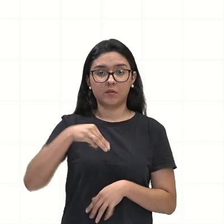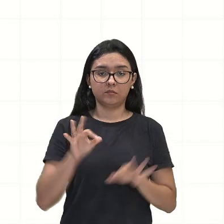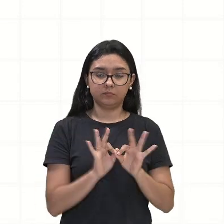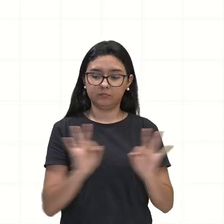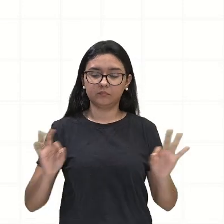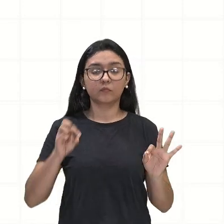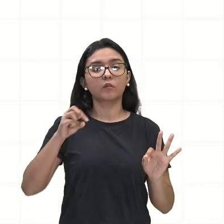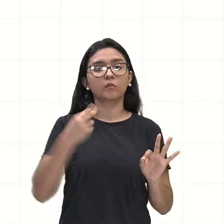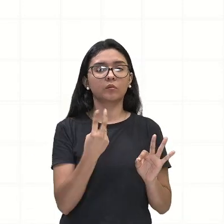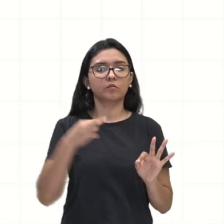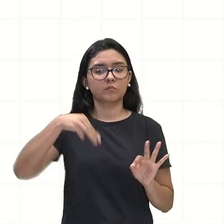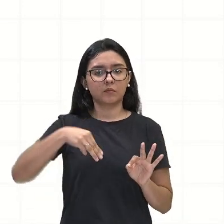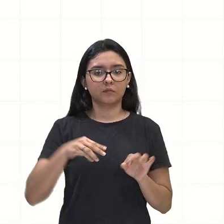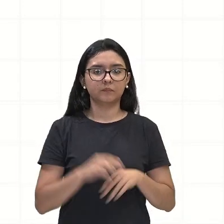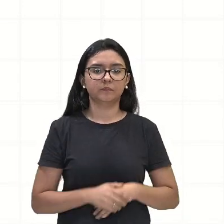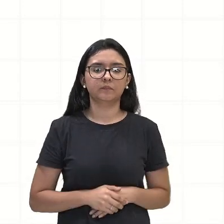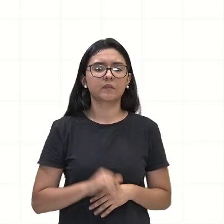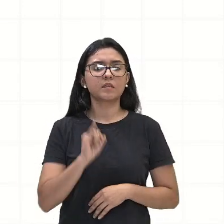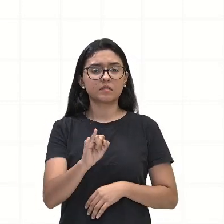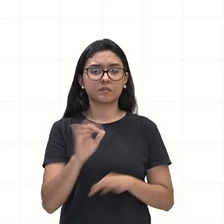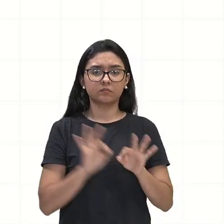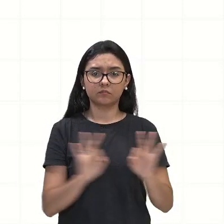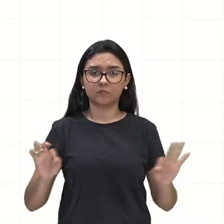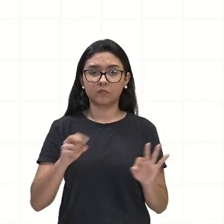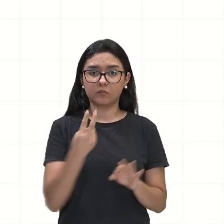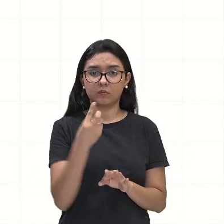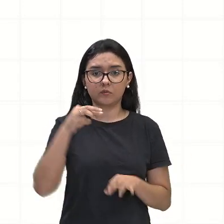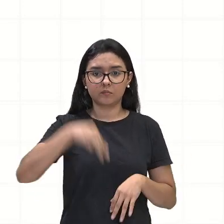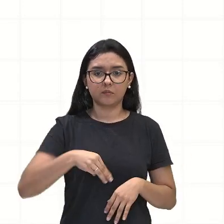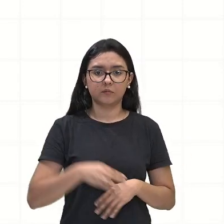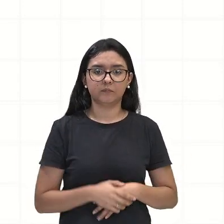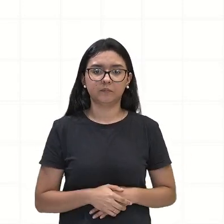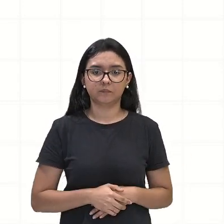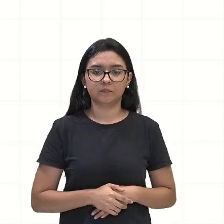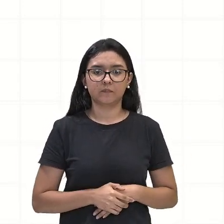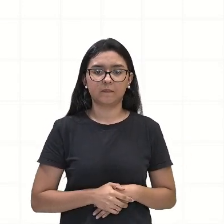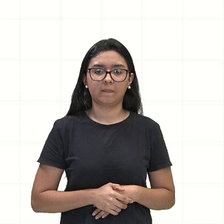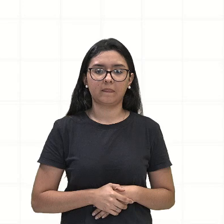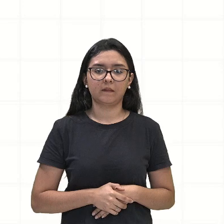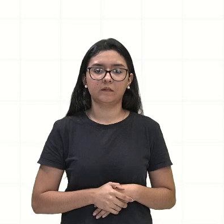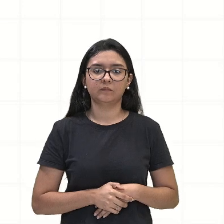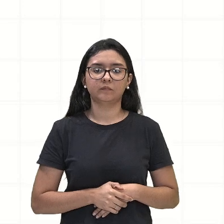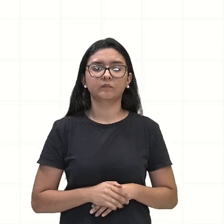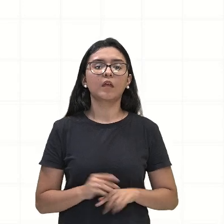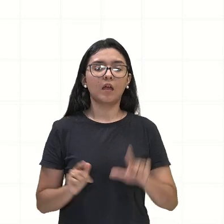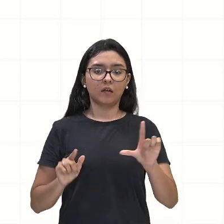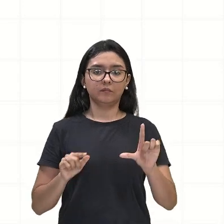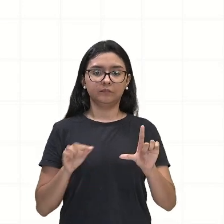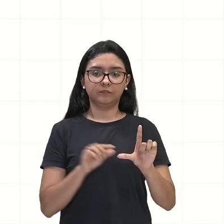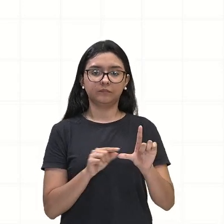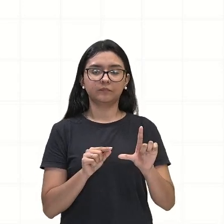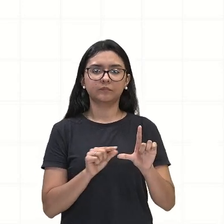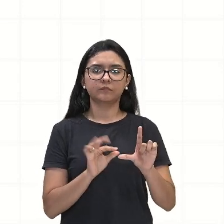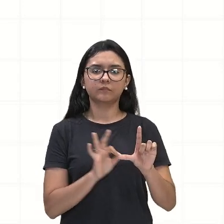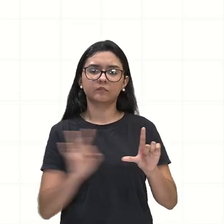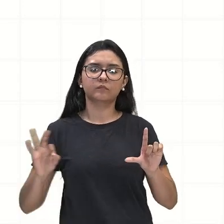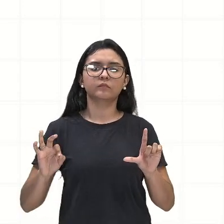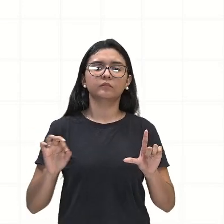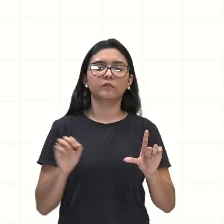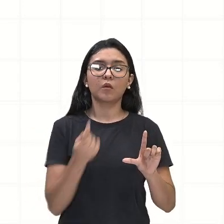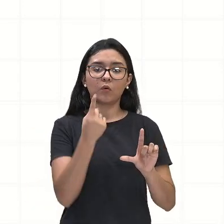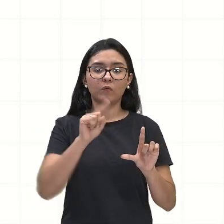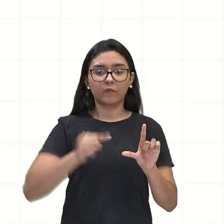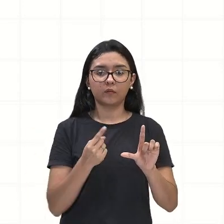correto? Se aqui todo mede 2 metros e até aqui o ponto L está medindo 1,2, falta quanto para 2